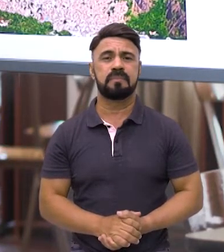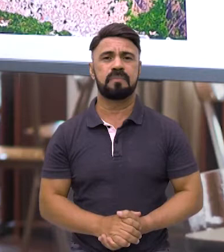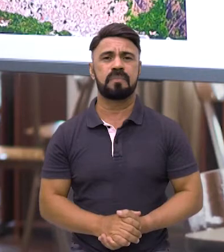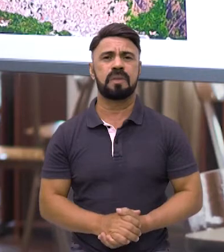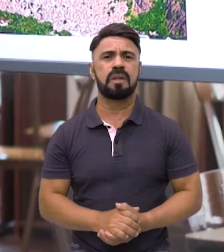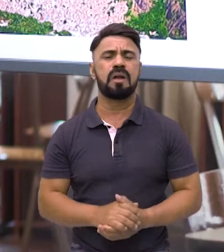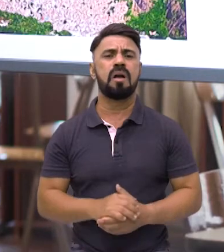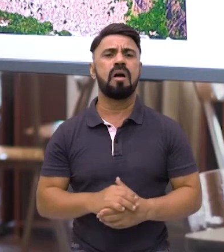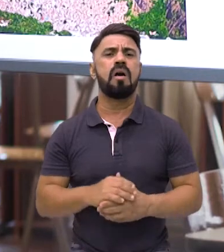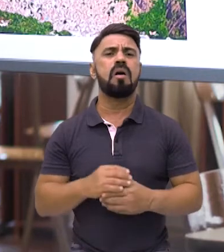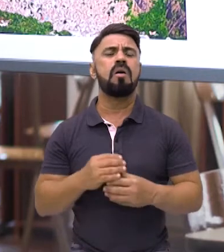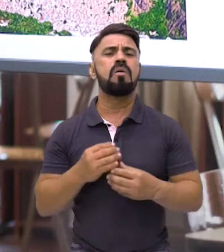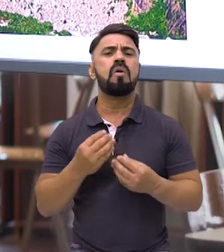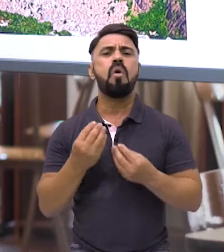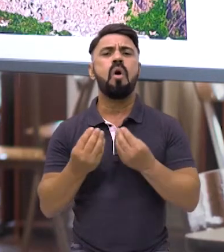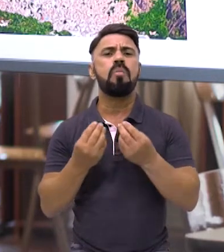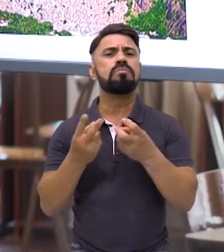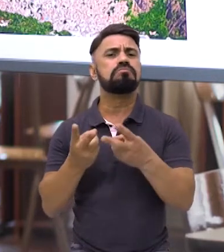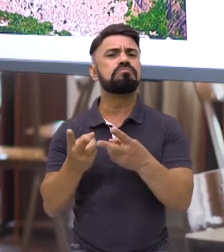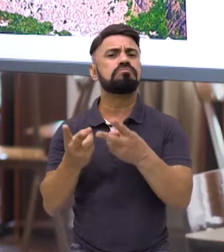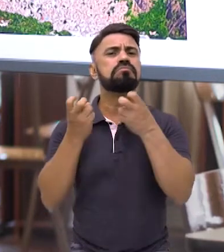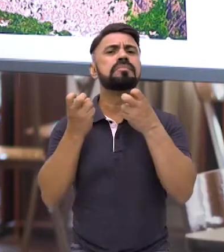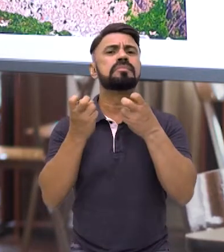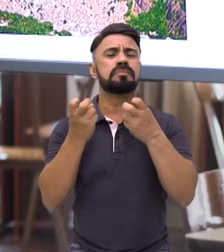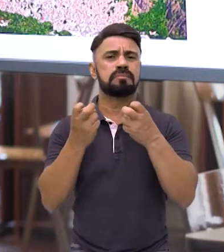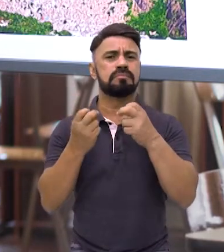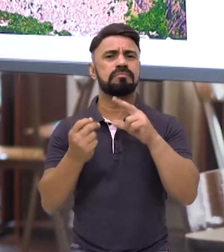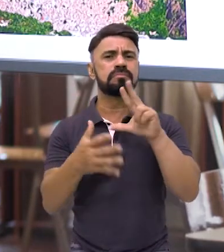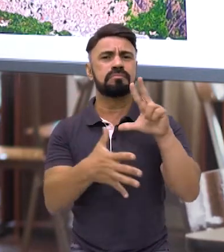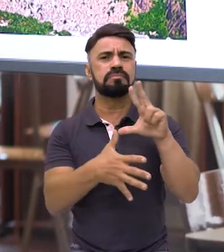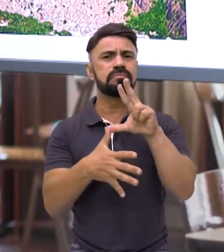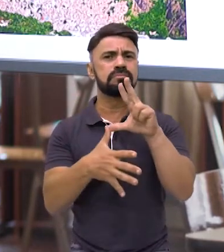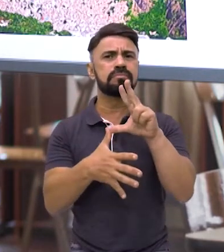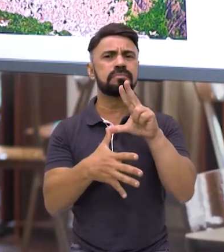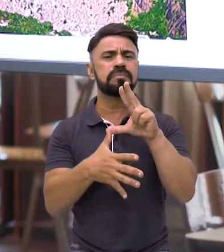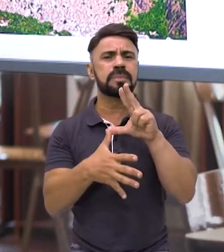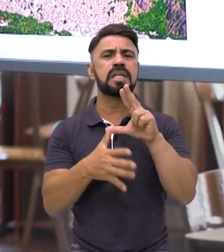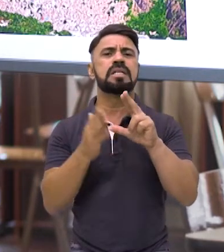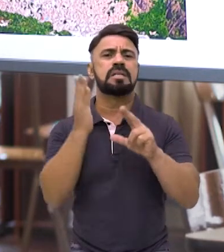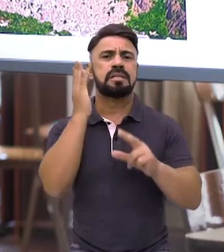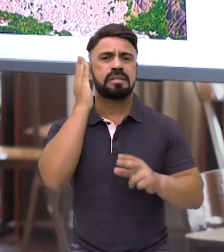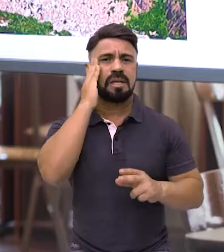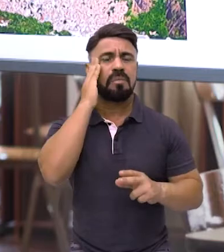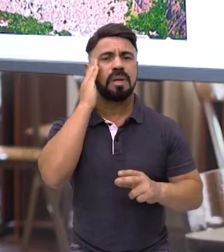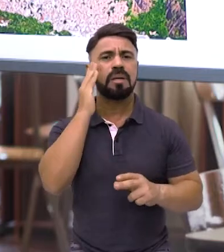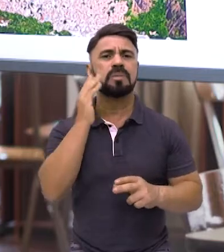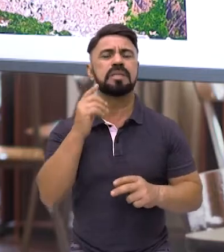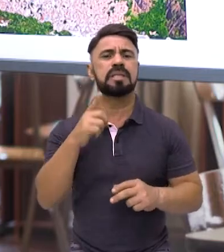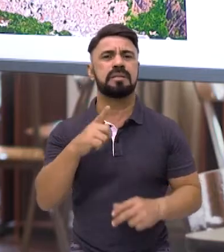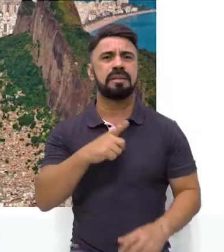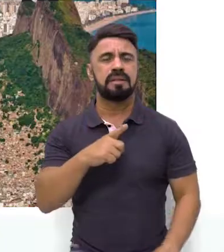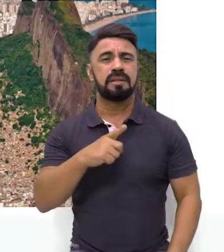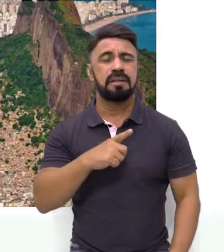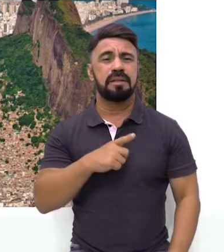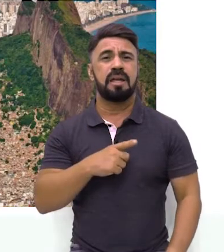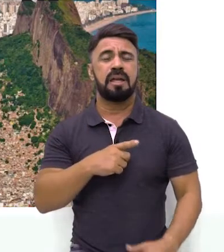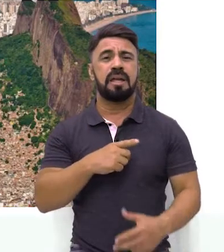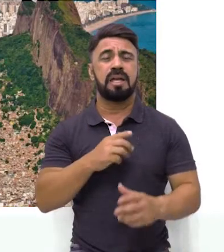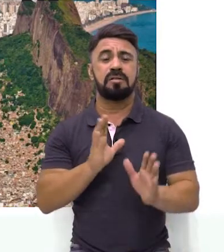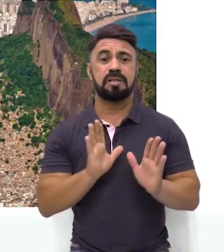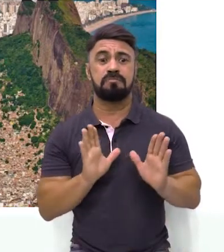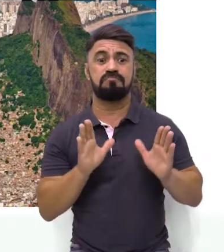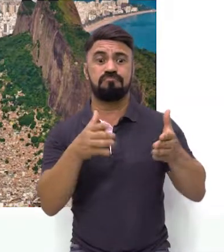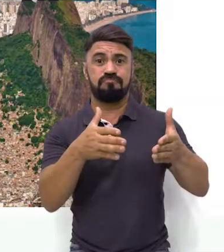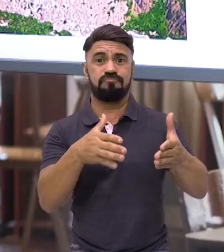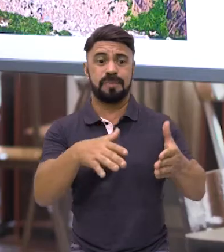O que é que nós podemos identificar na América Latina? Sabemos que ainda existe uma grande